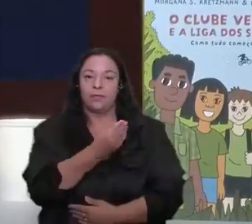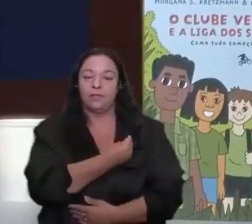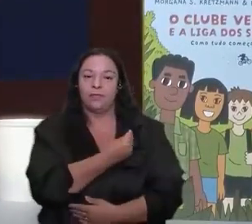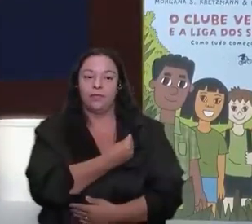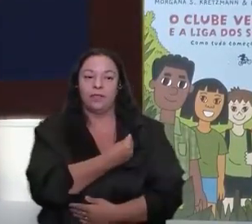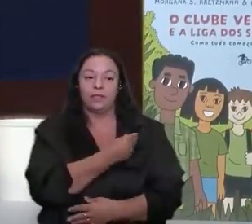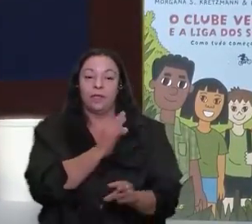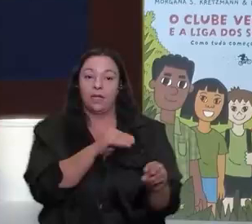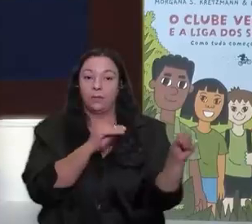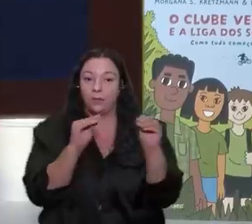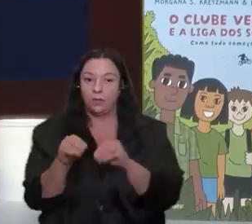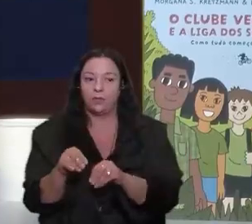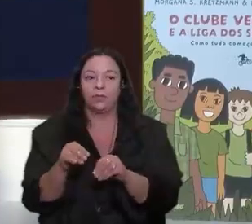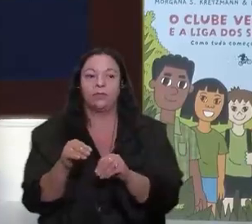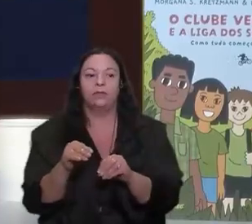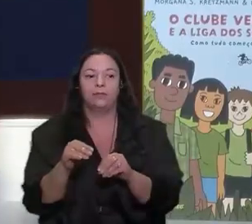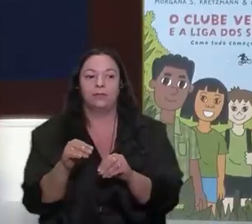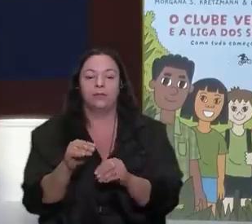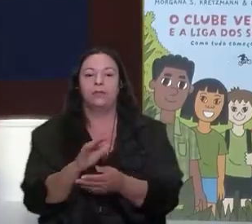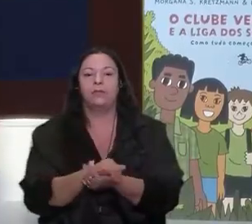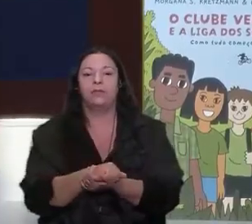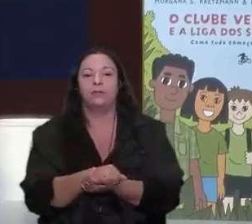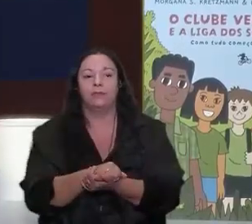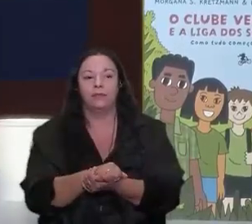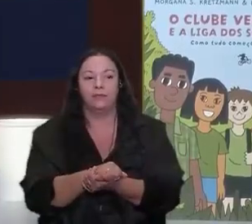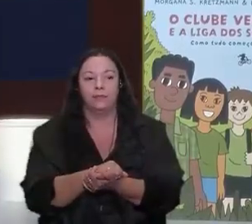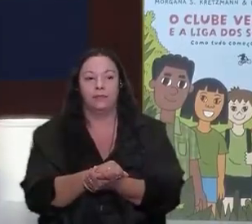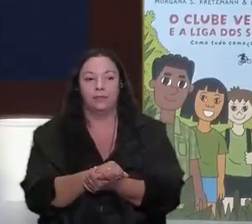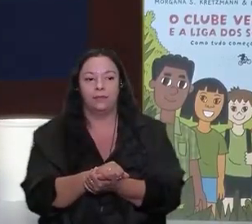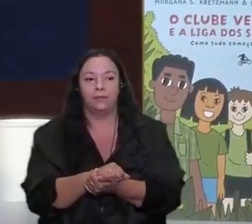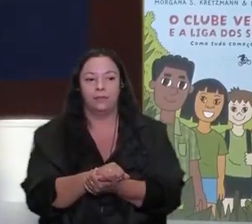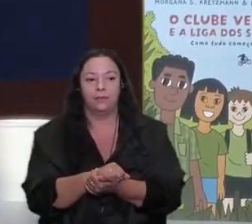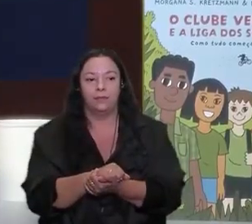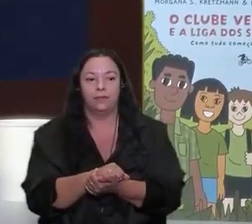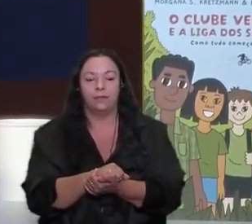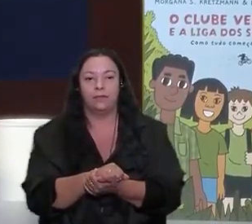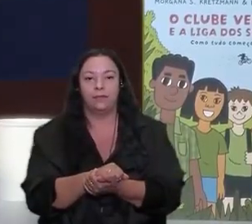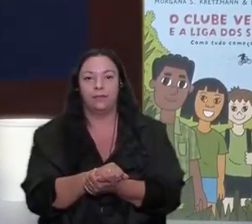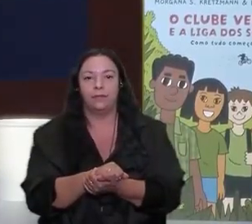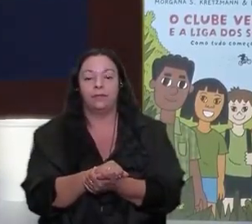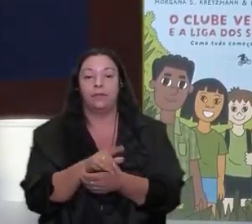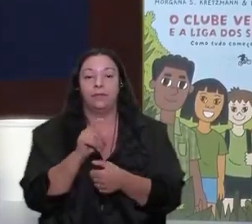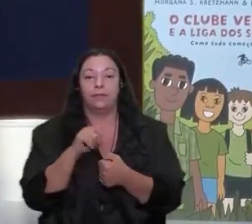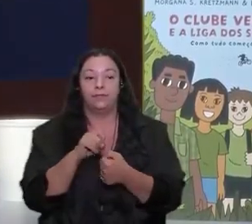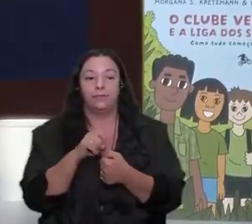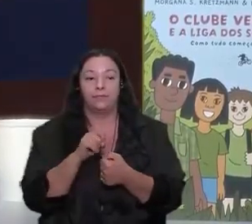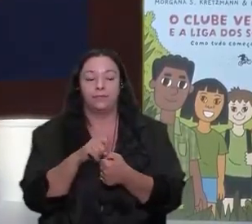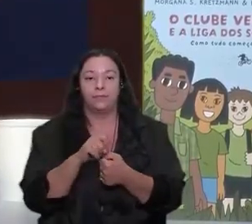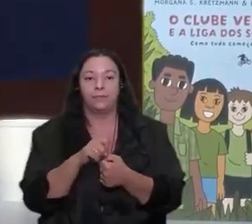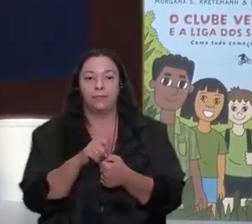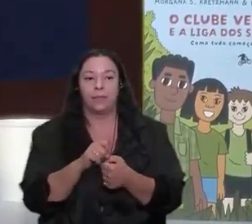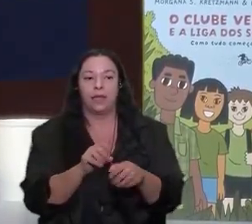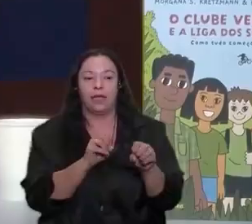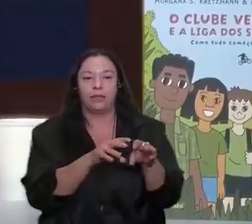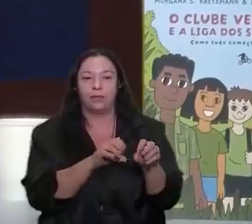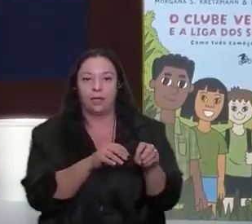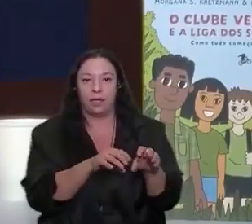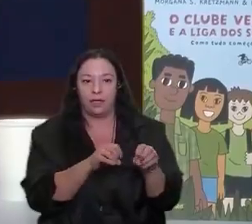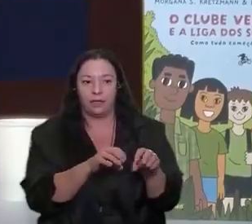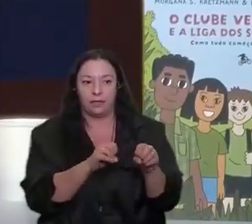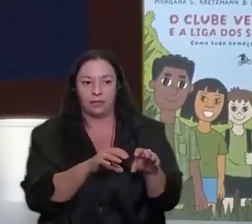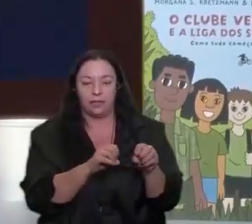mudando a vida de muitas... Essas alturas da vida, hein, gente? É o que a gente está fazendo, que é educação com e por meio